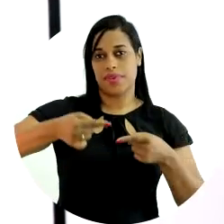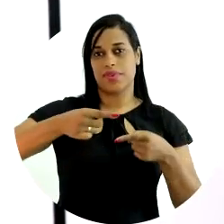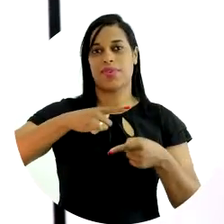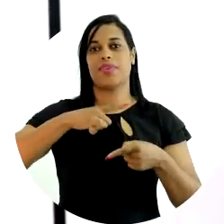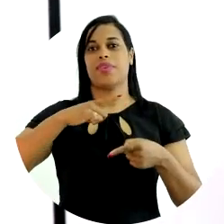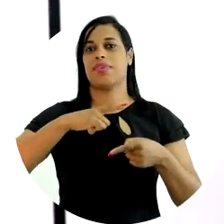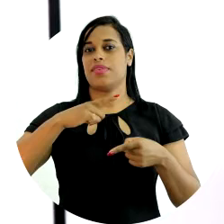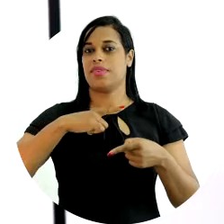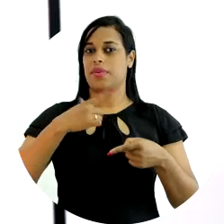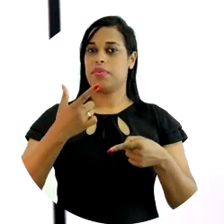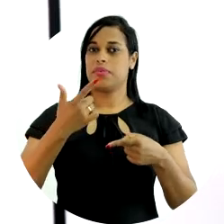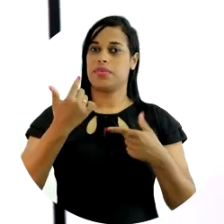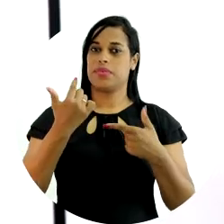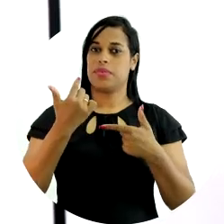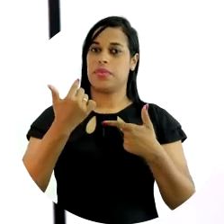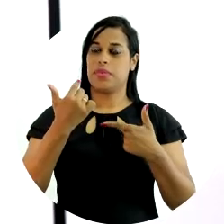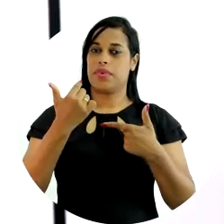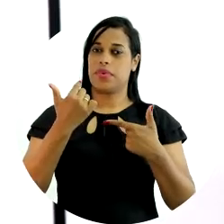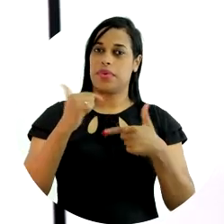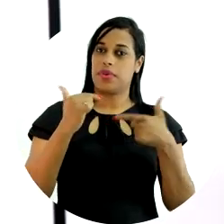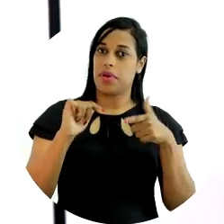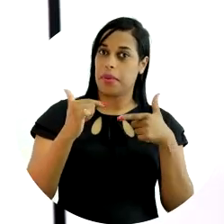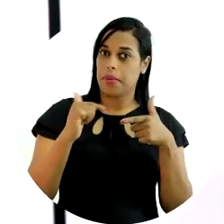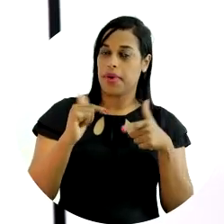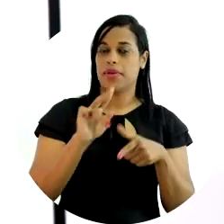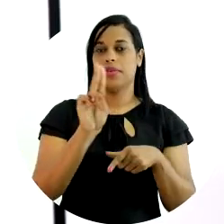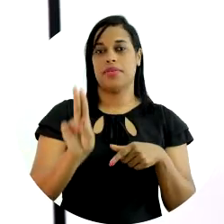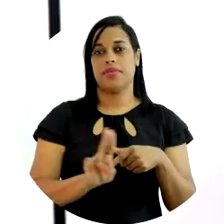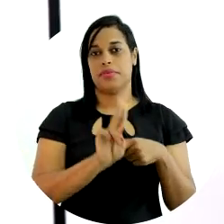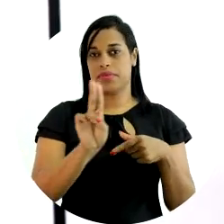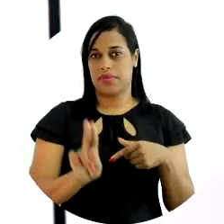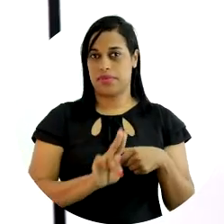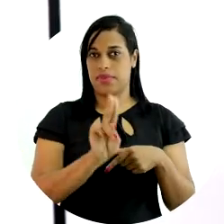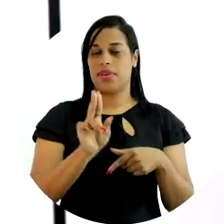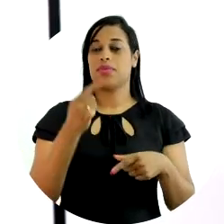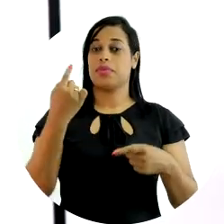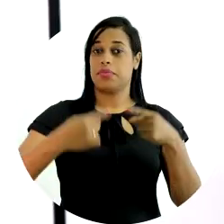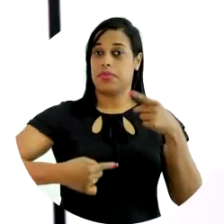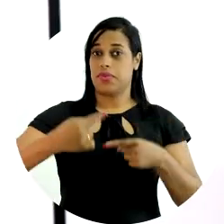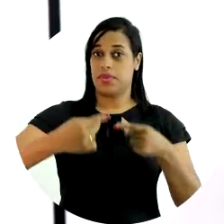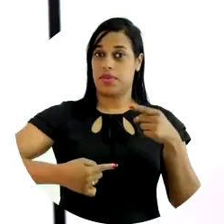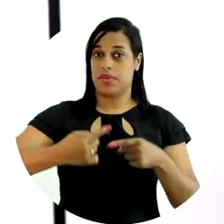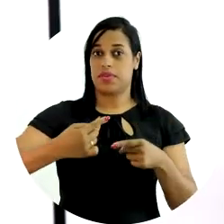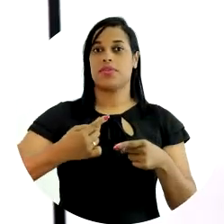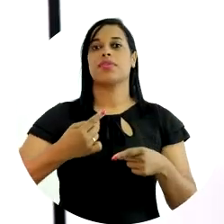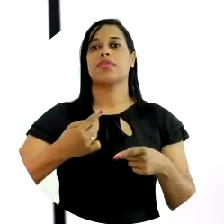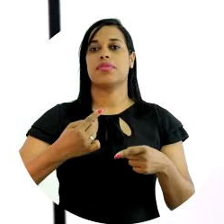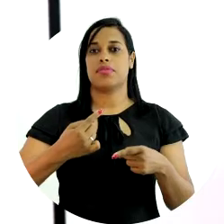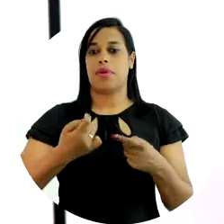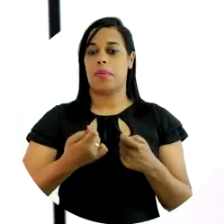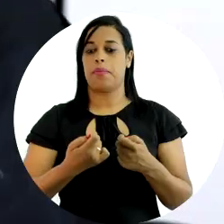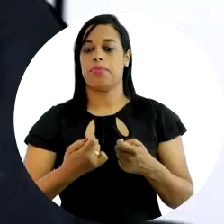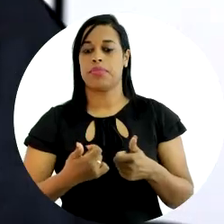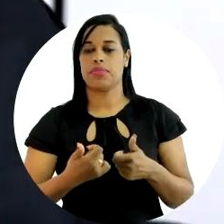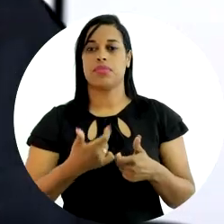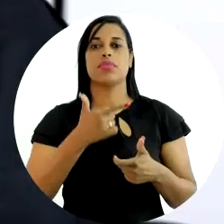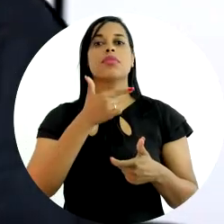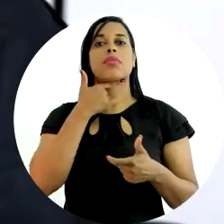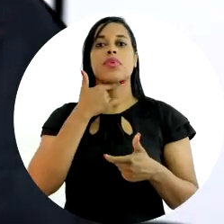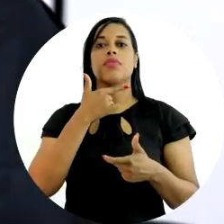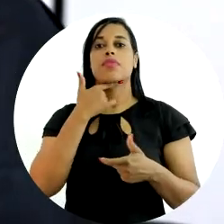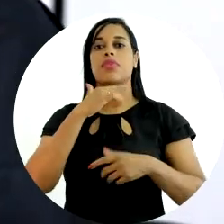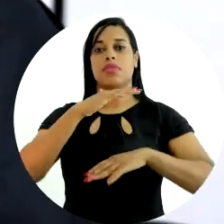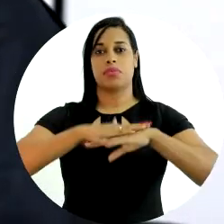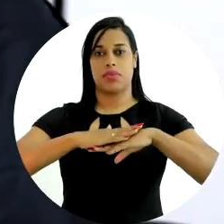político, e isso gerava muito subemprego e assim, era usado como artifício político, né, o